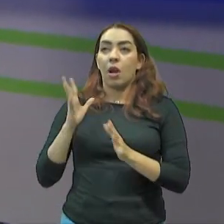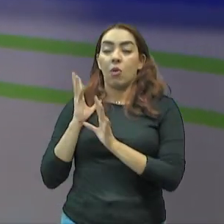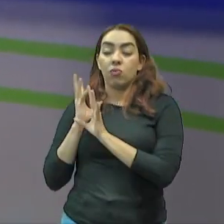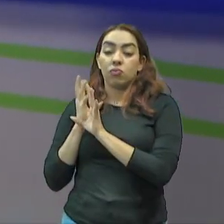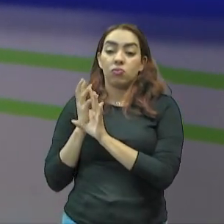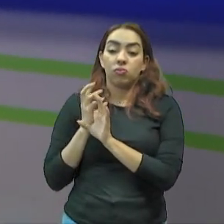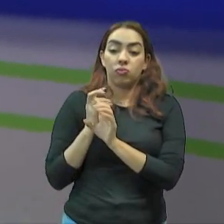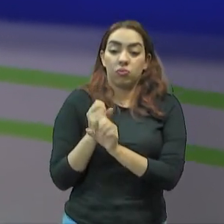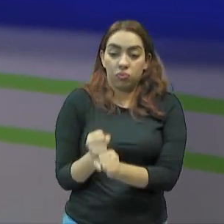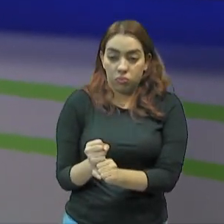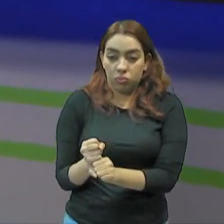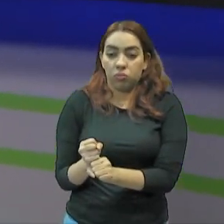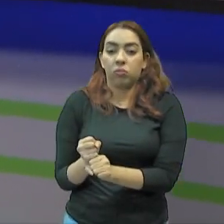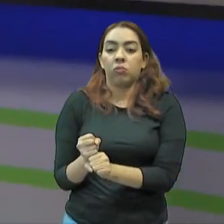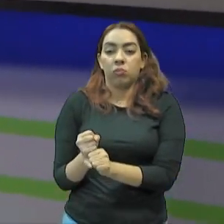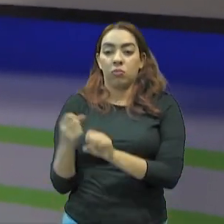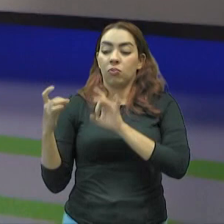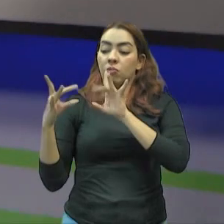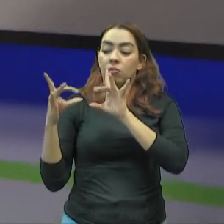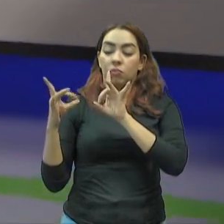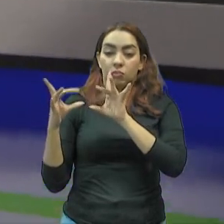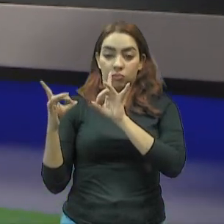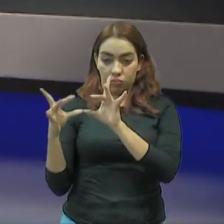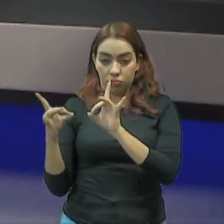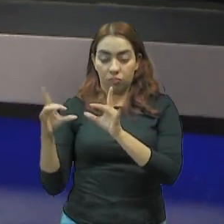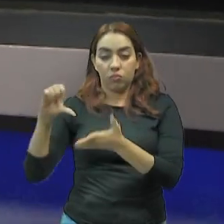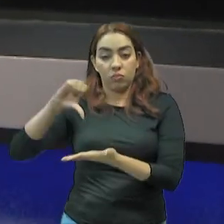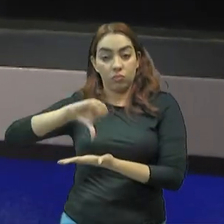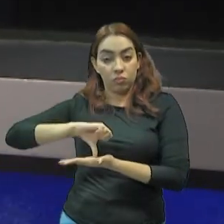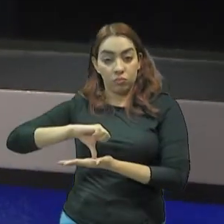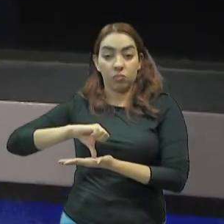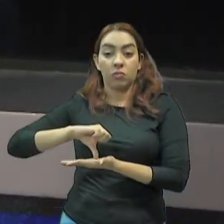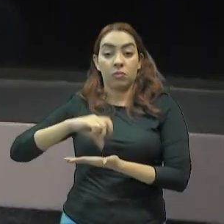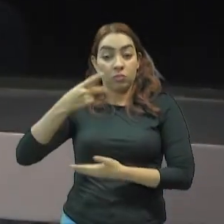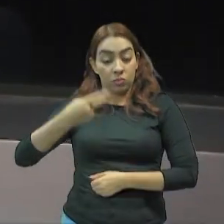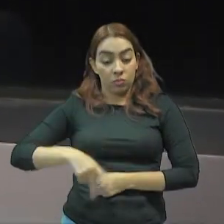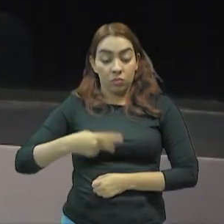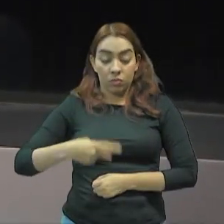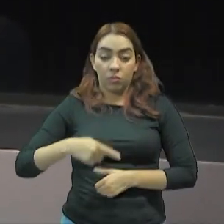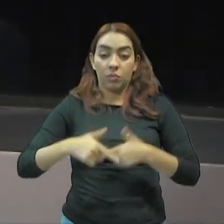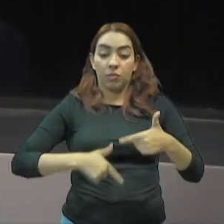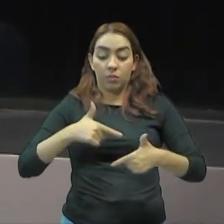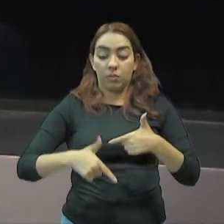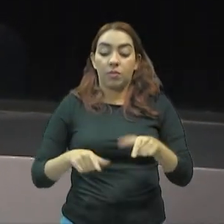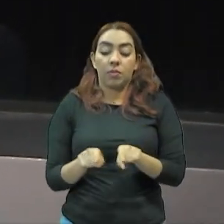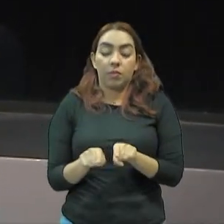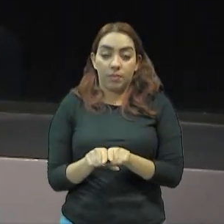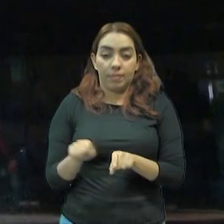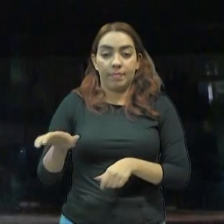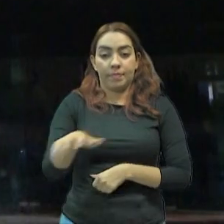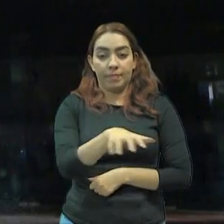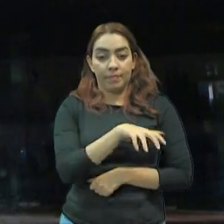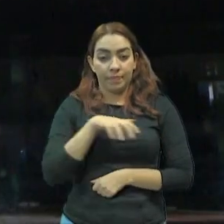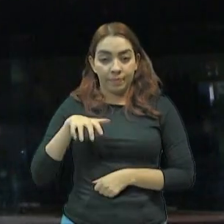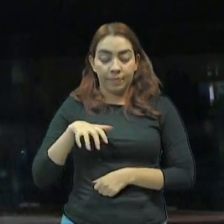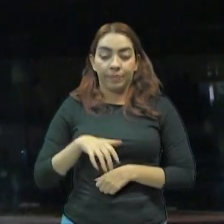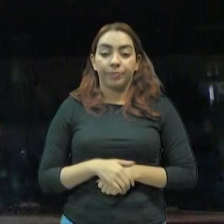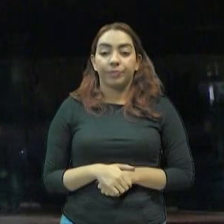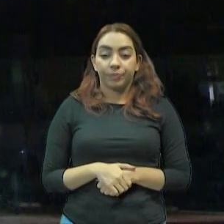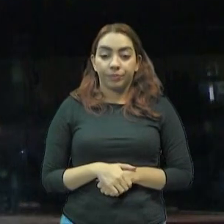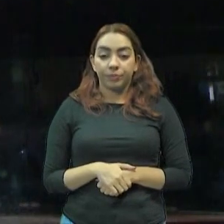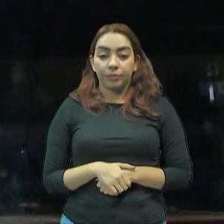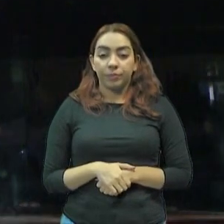equipamentos disponíveis para funcionários da casa e claro comunidade do Entorno além da função